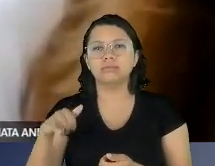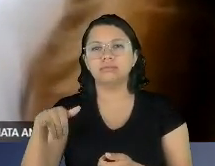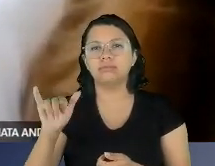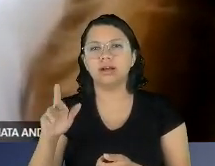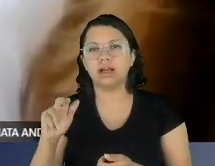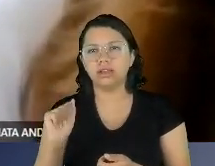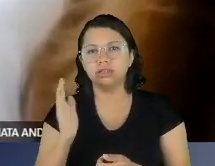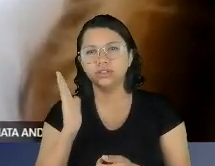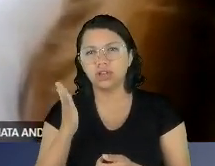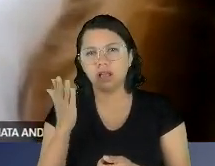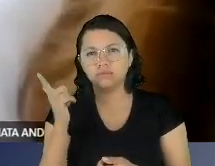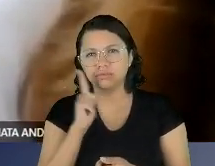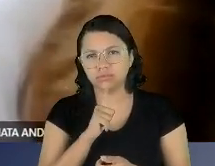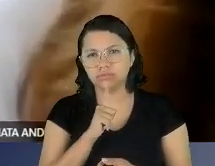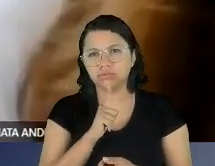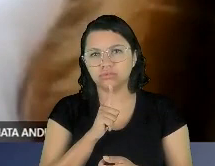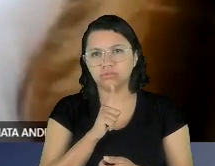entrado.